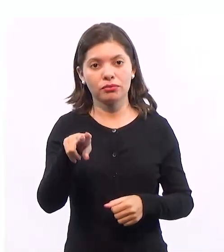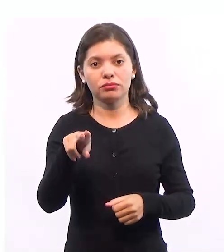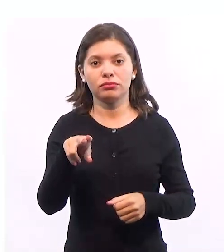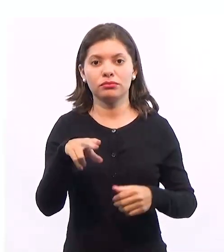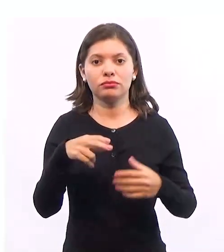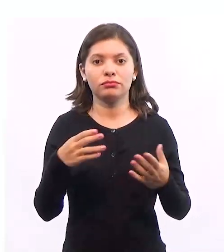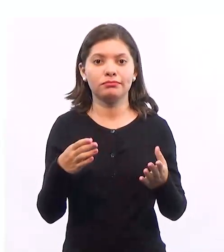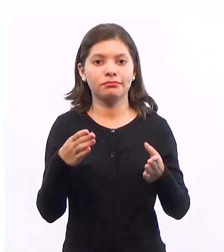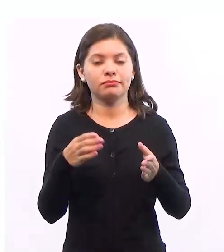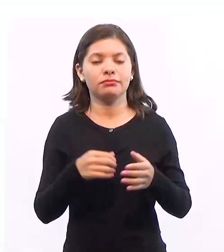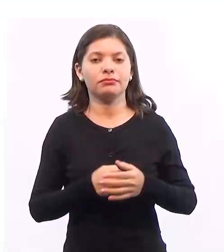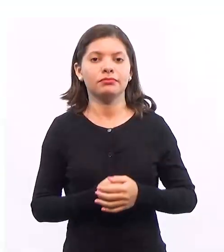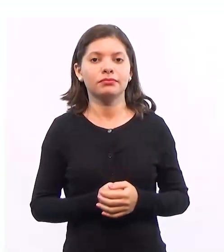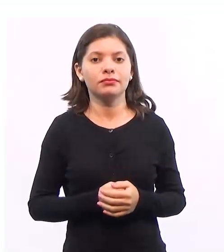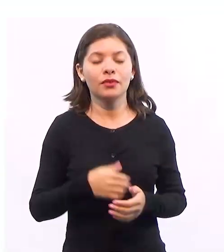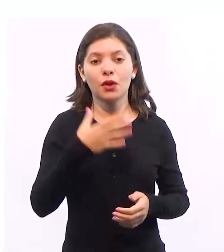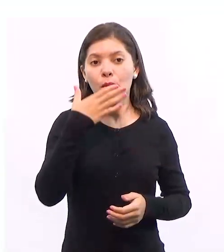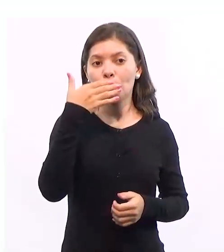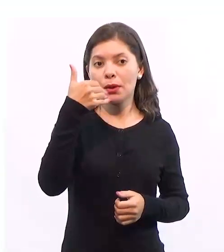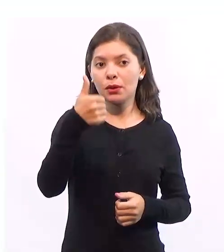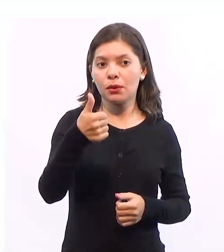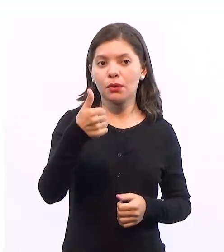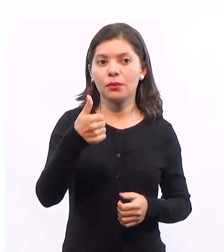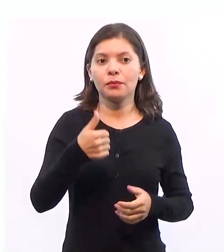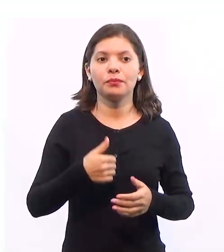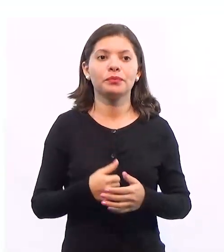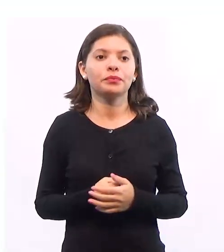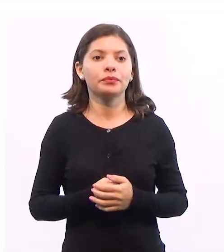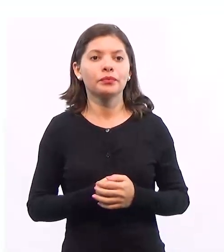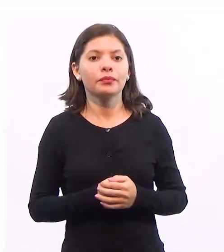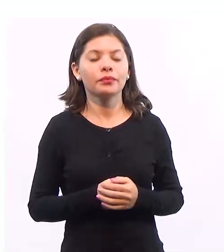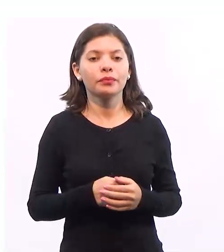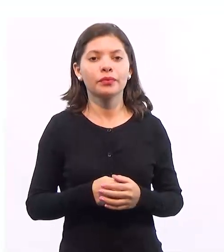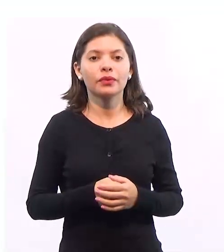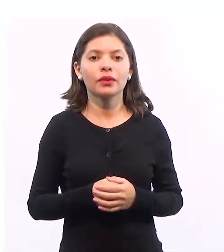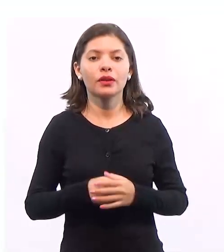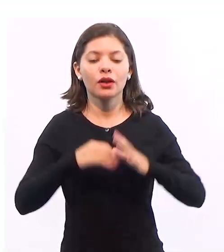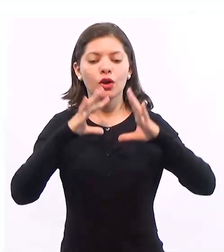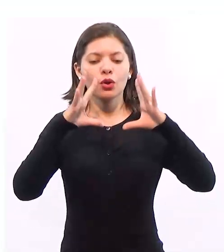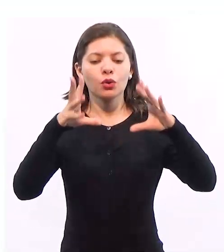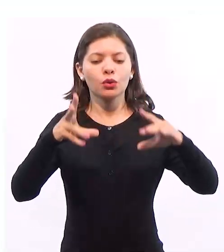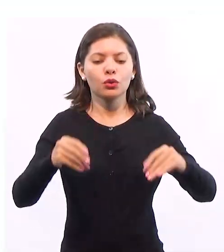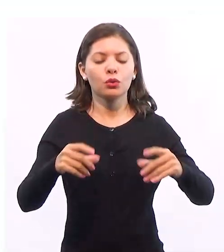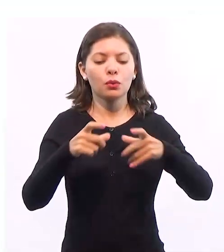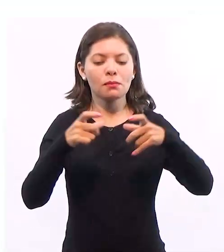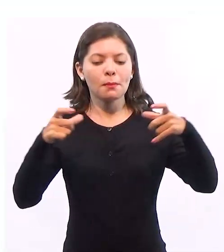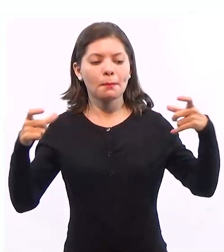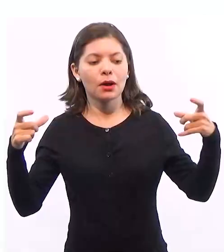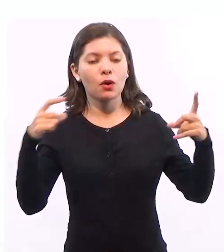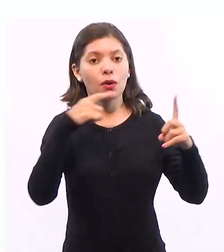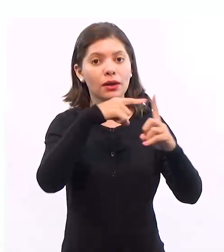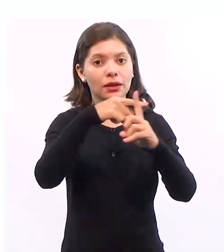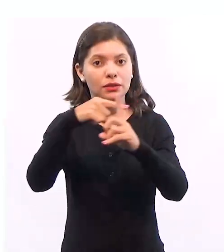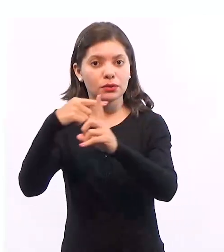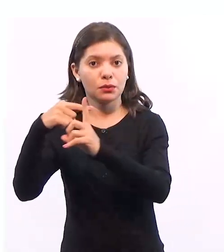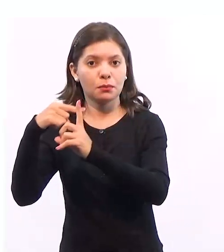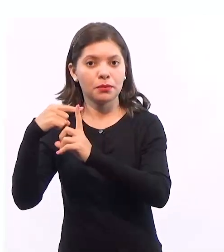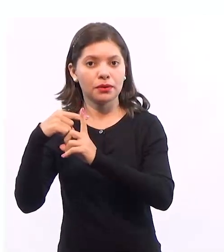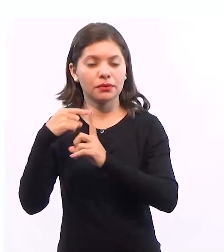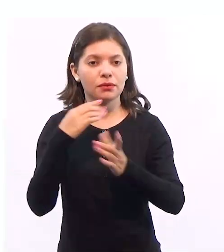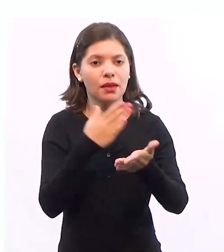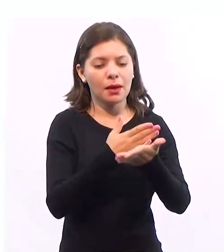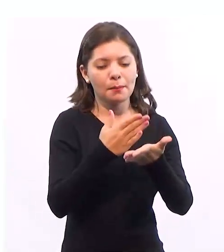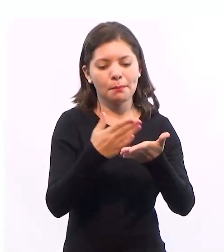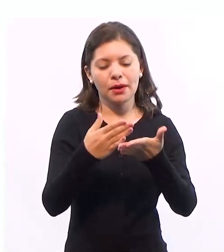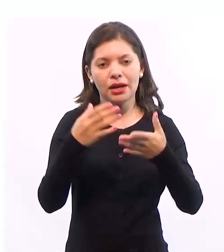resultado, tá? Nem sempre o menor caminho é o melhor. A sinergia, tá? Em que o todo é maior do que a soma das partes, isto